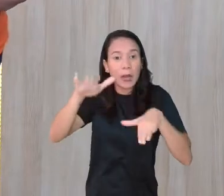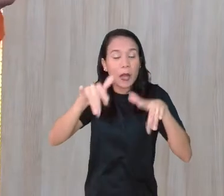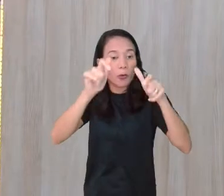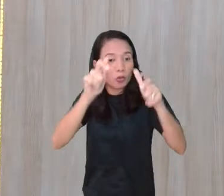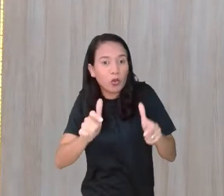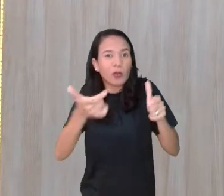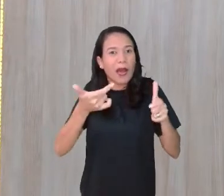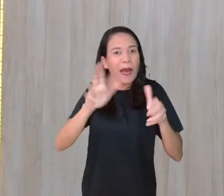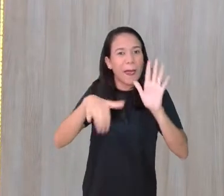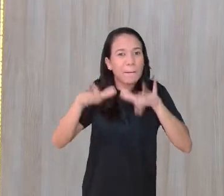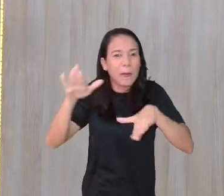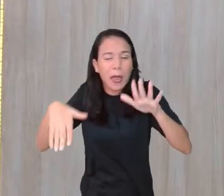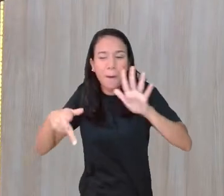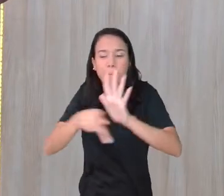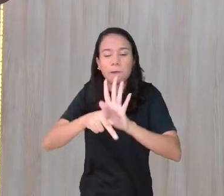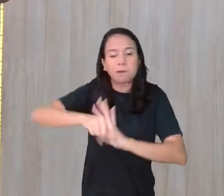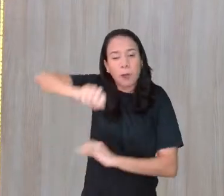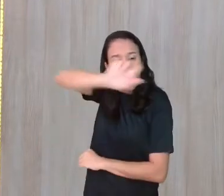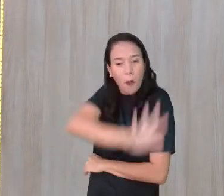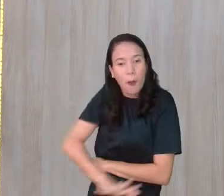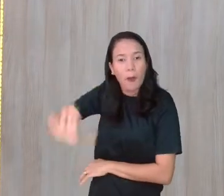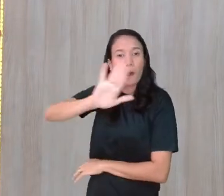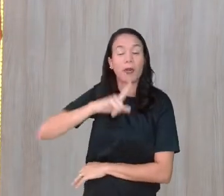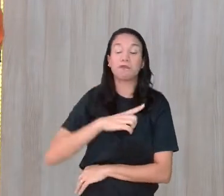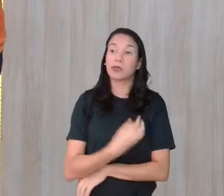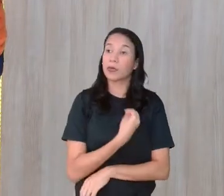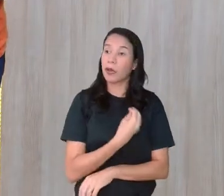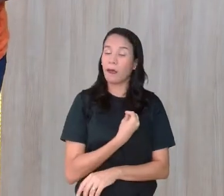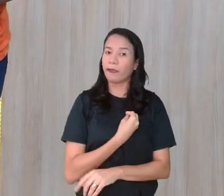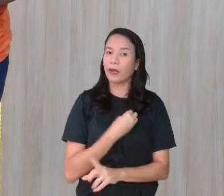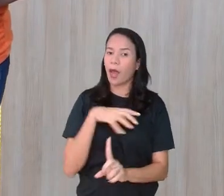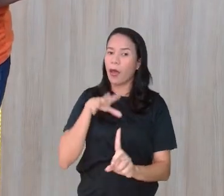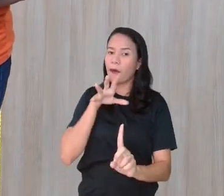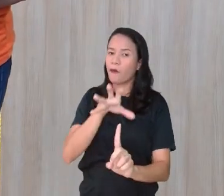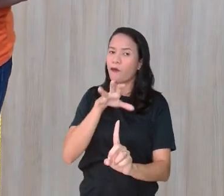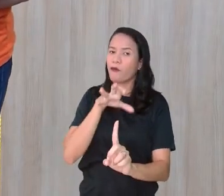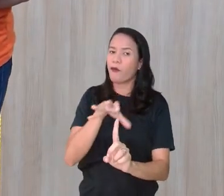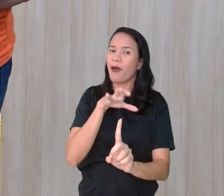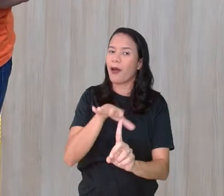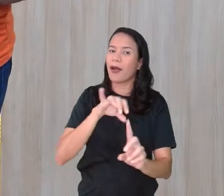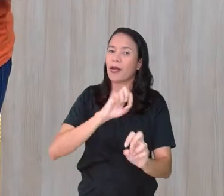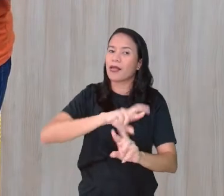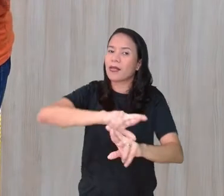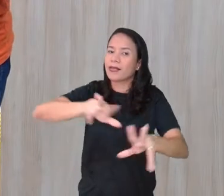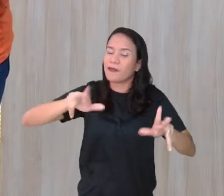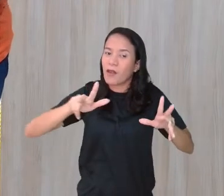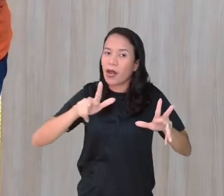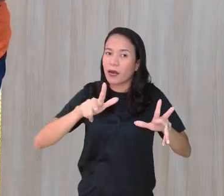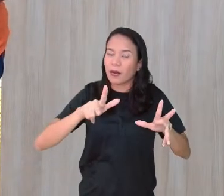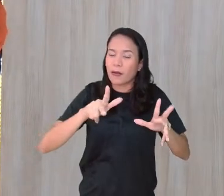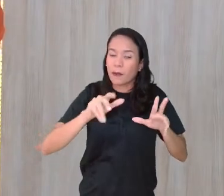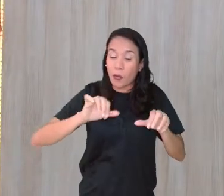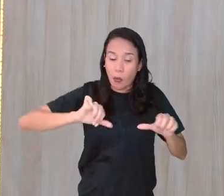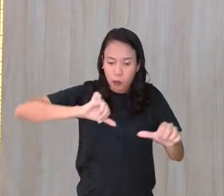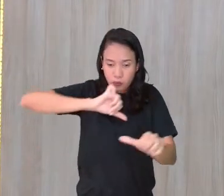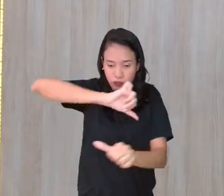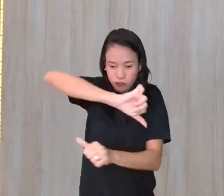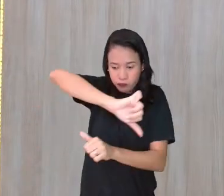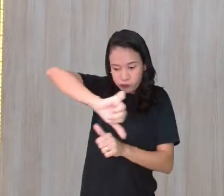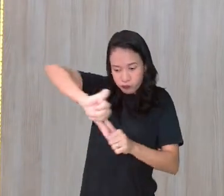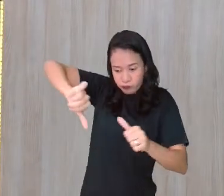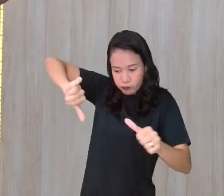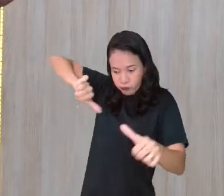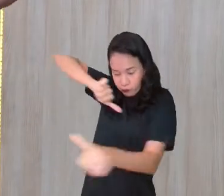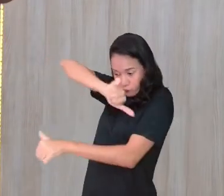local que cada coacervado desse viviam, eles sofreram interferência desse meio. E aí começaram a se modificar, e